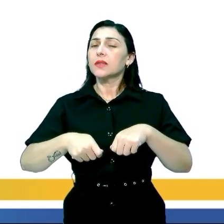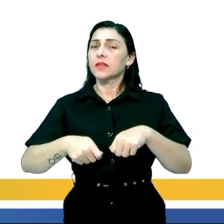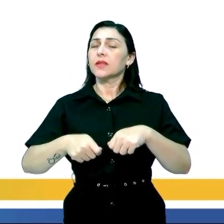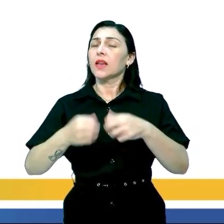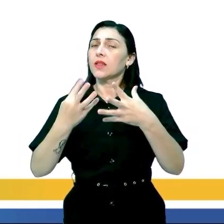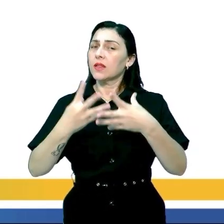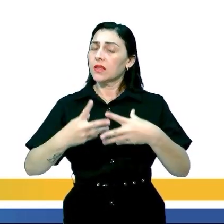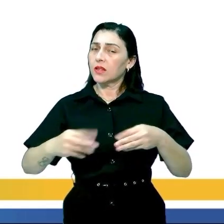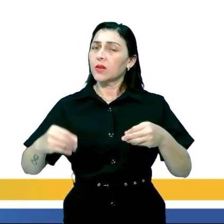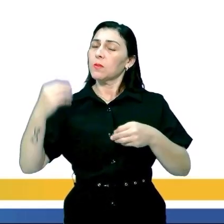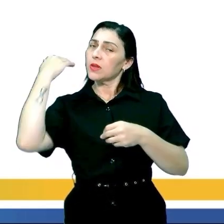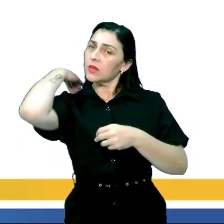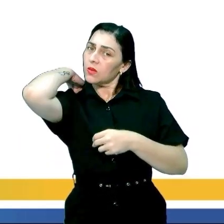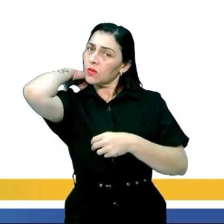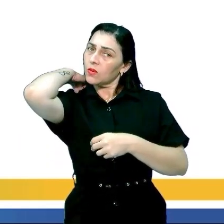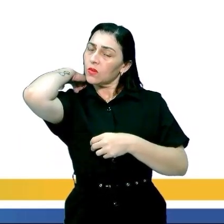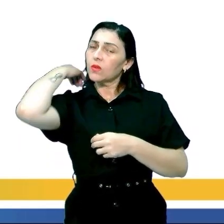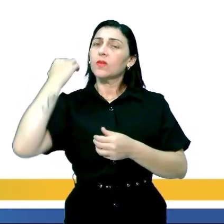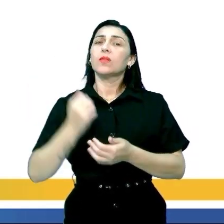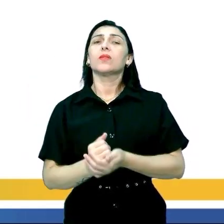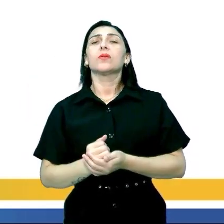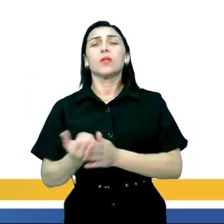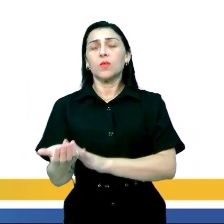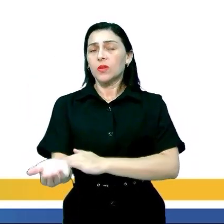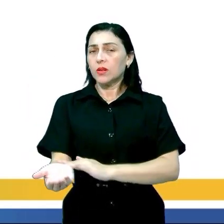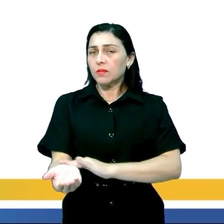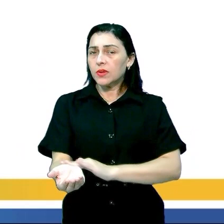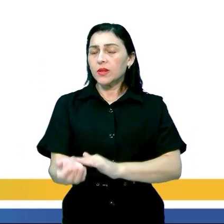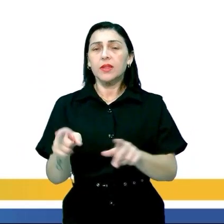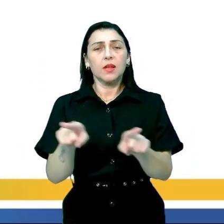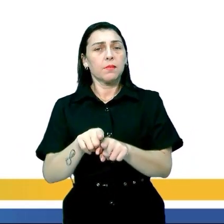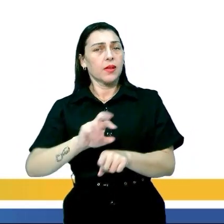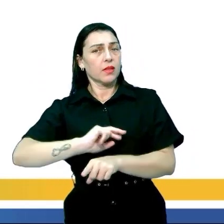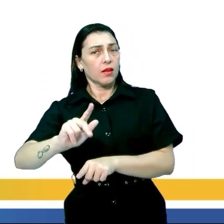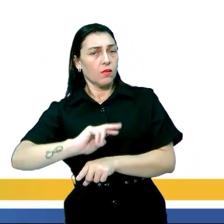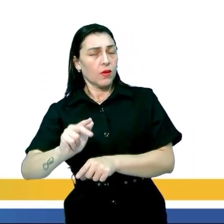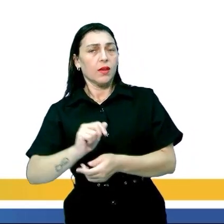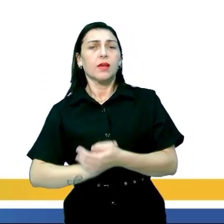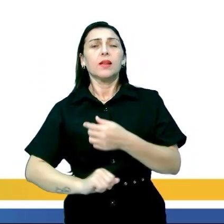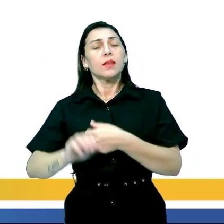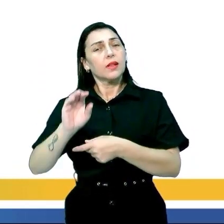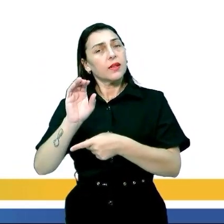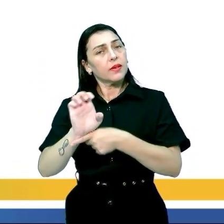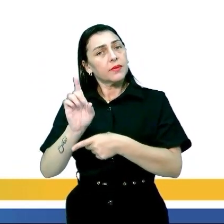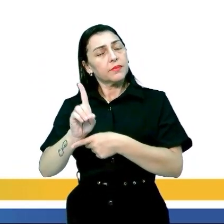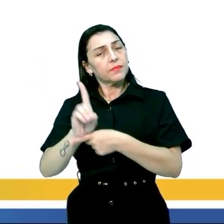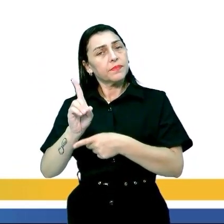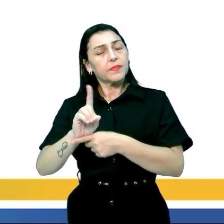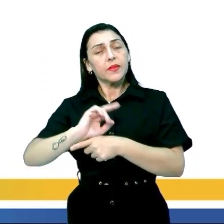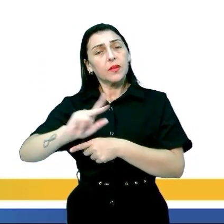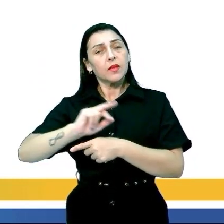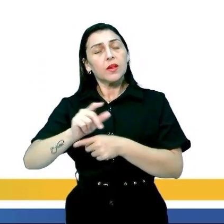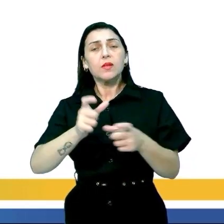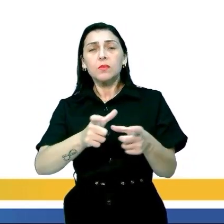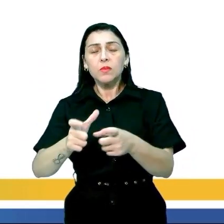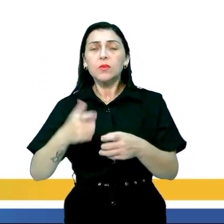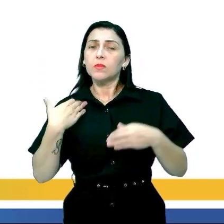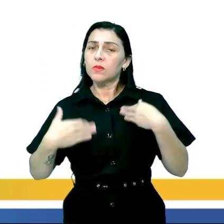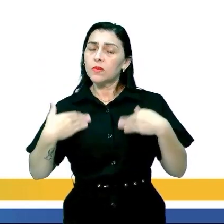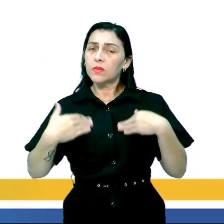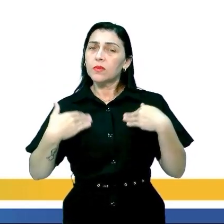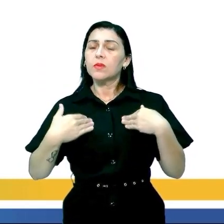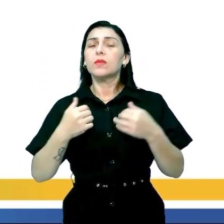e sensibilidade, como as costas e o antebraço? Também não, né? Alternativa D, não é a mesma em todos os